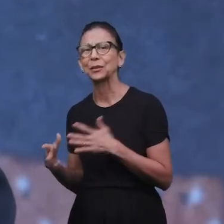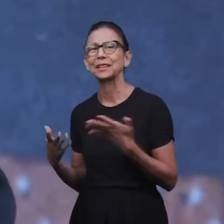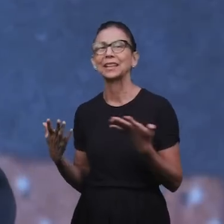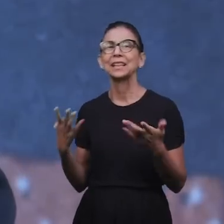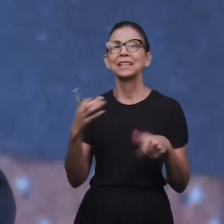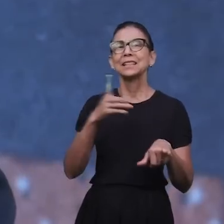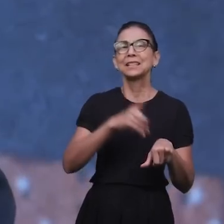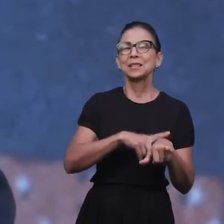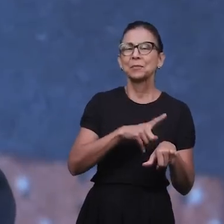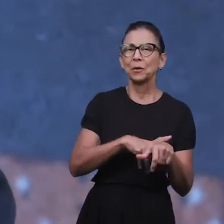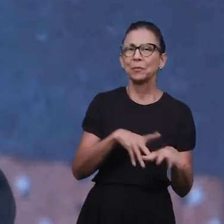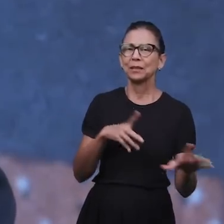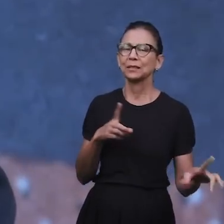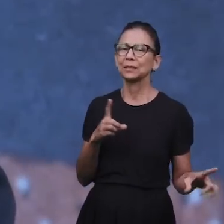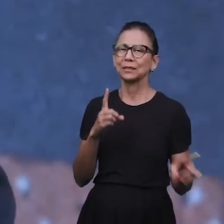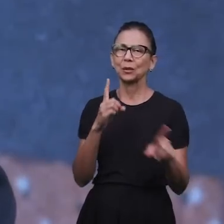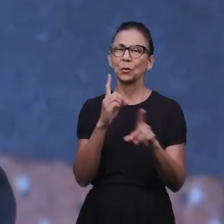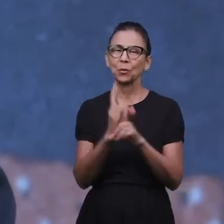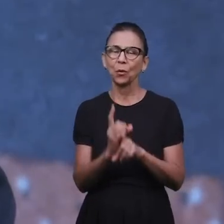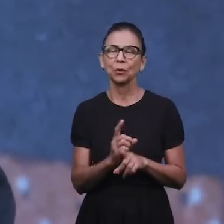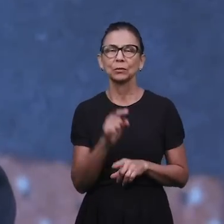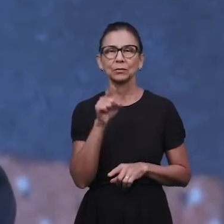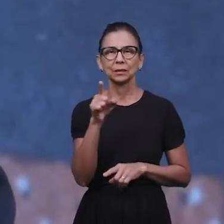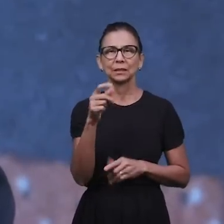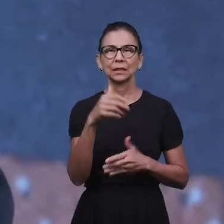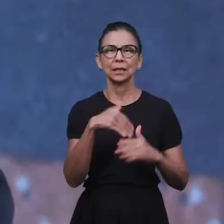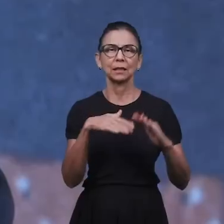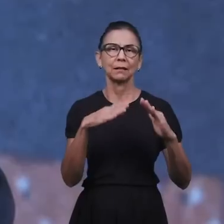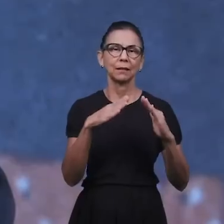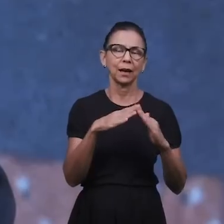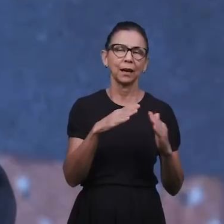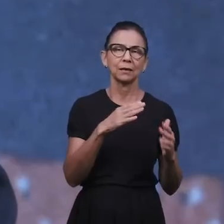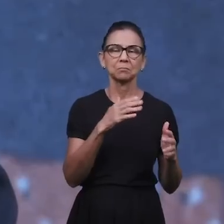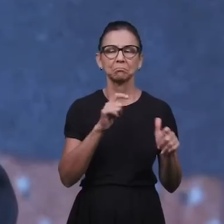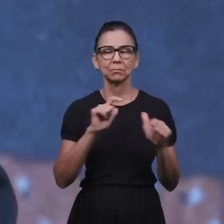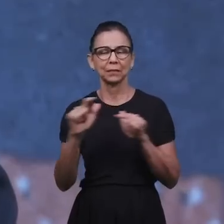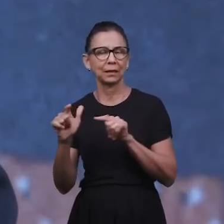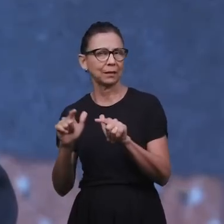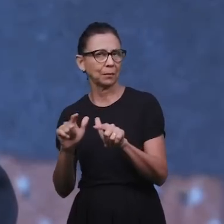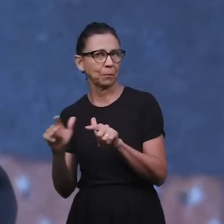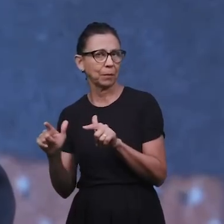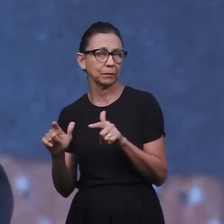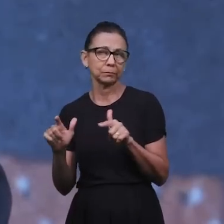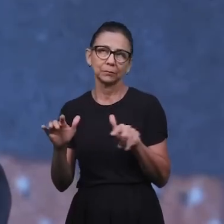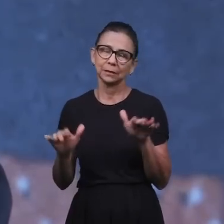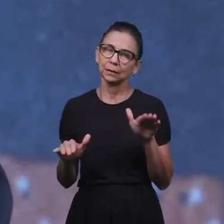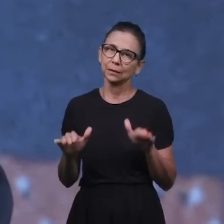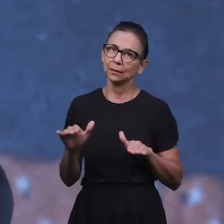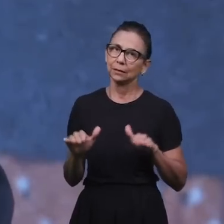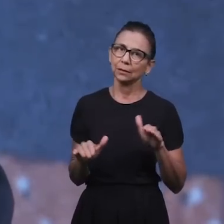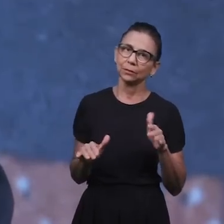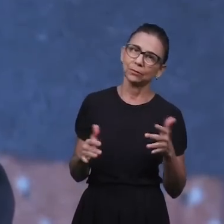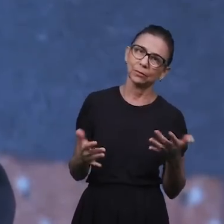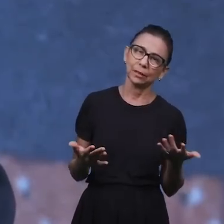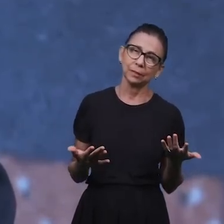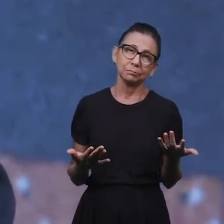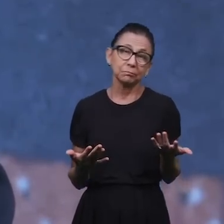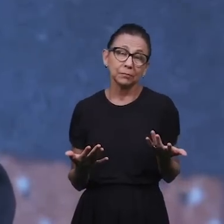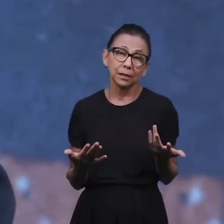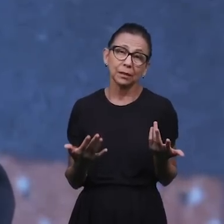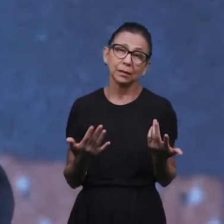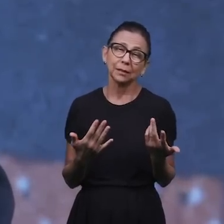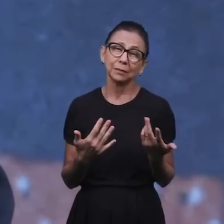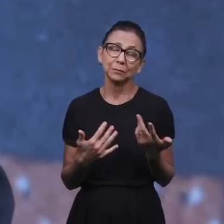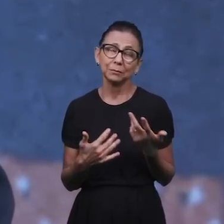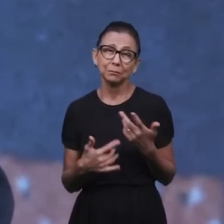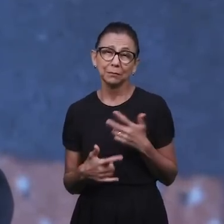que está em casa, esse encontro com você que está nos acompanhando no seu local de trabalho, você que está eventualmente até numa situação um